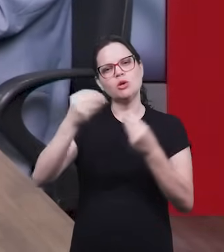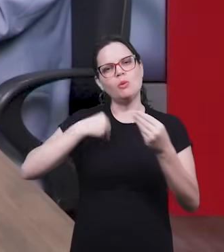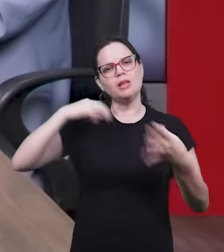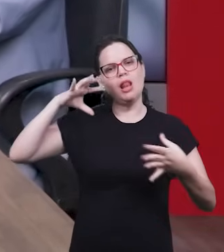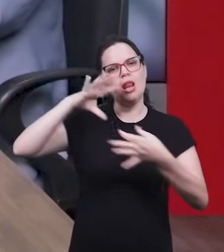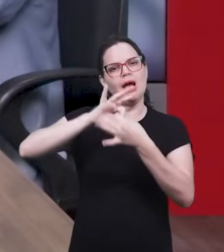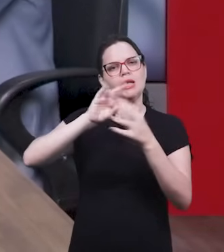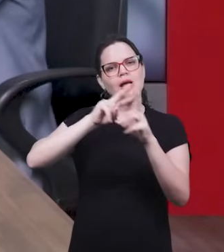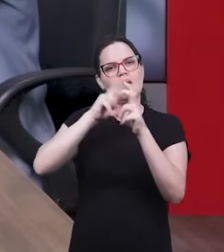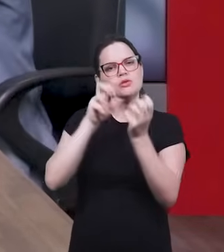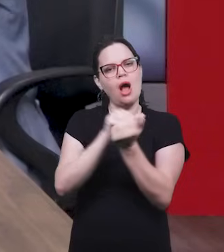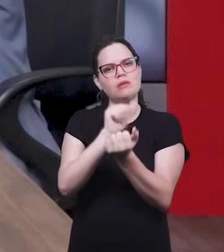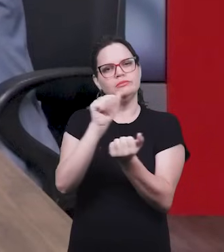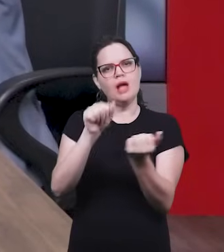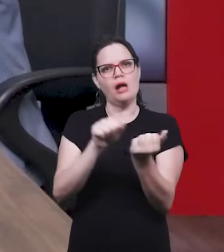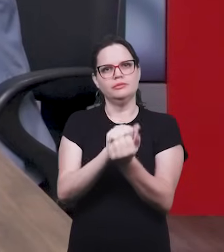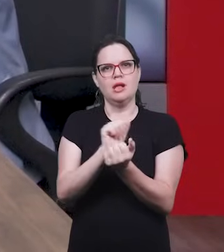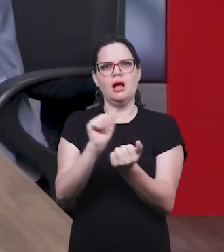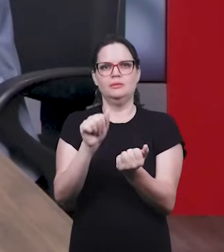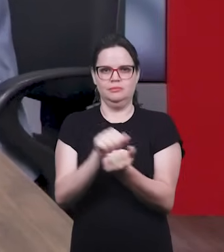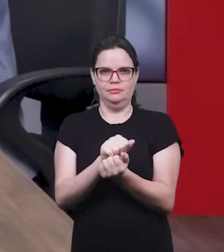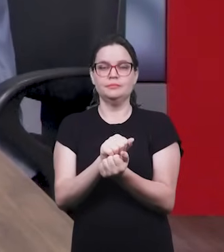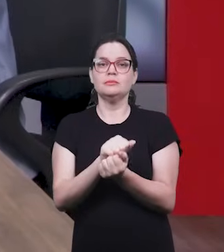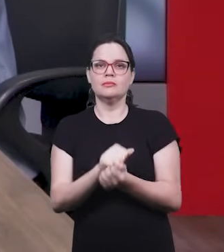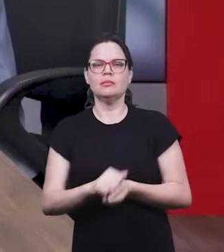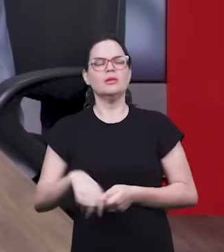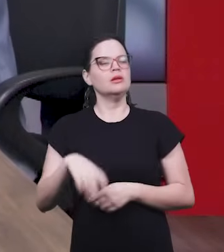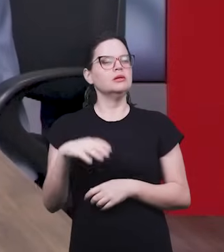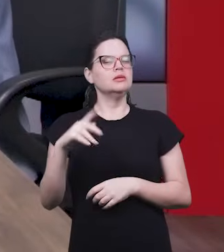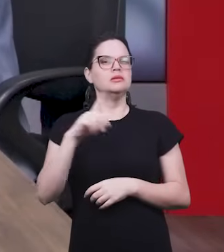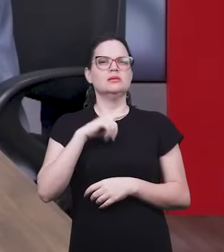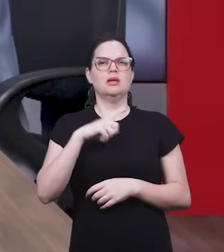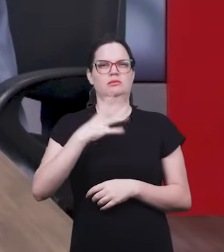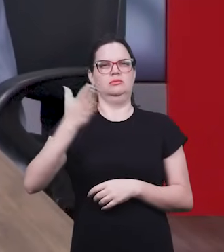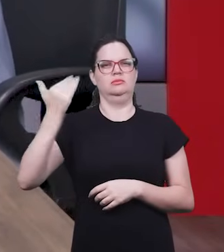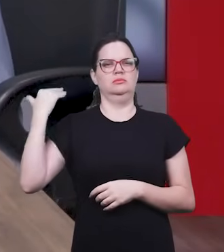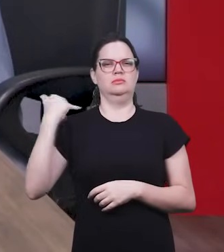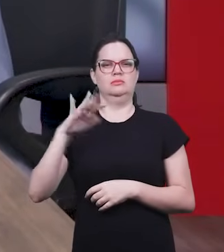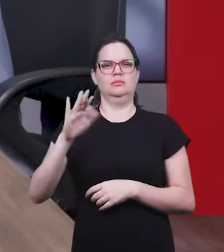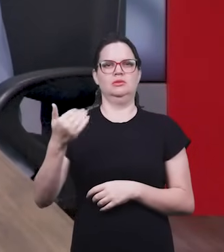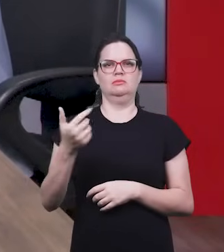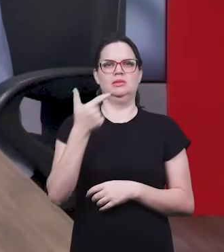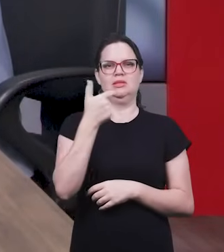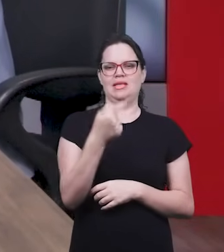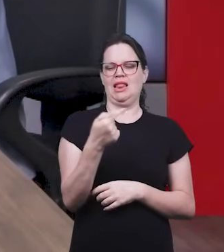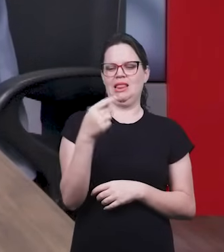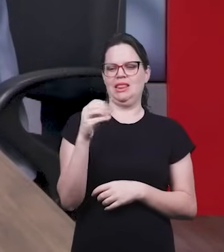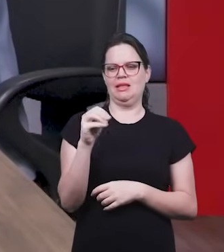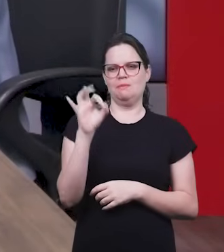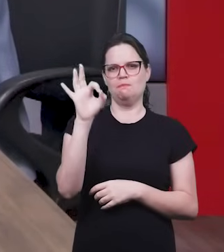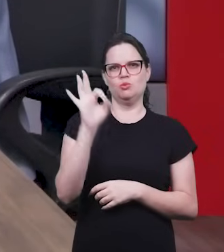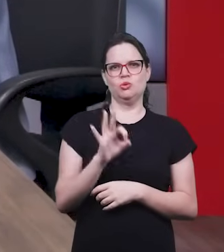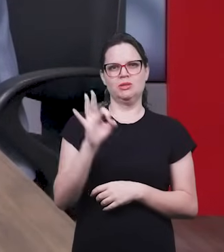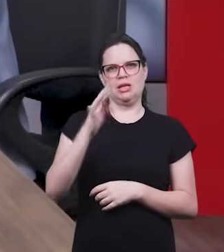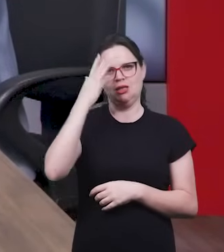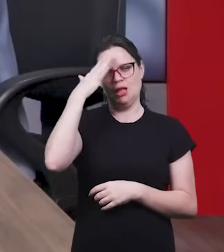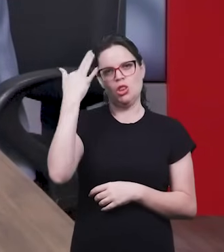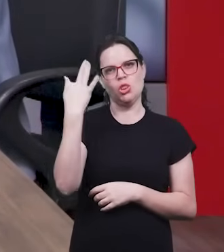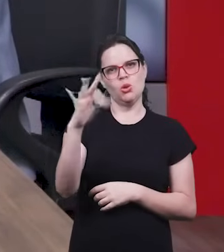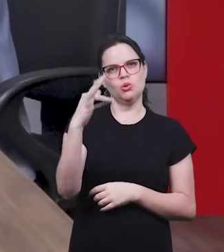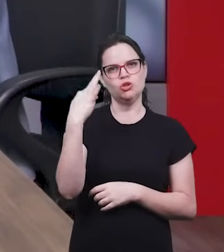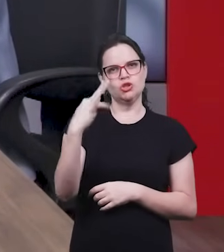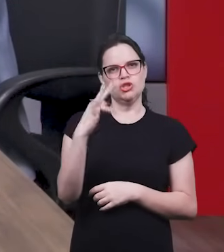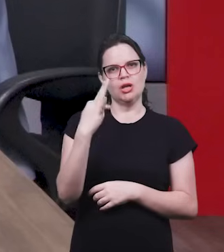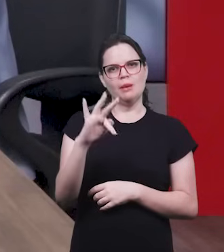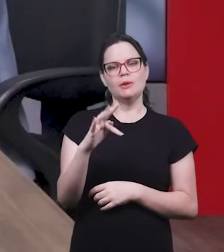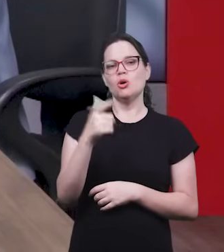Marinha. Eu detectei pelo menos, lá na época, 70%. De dor de cabeça,